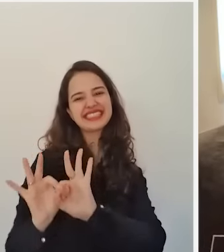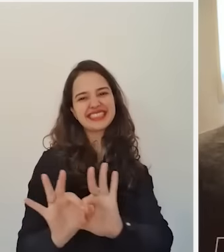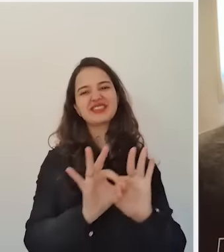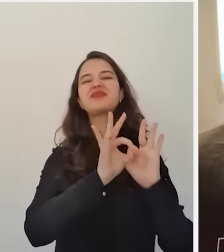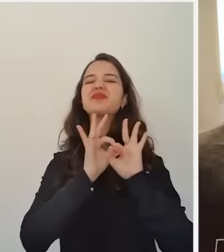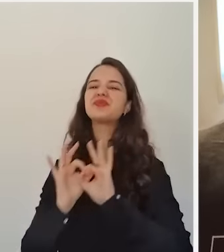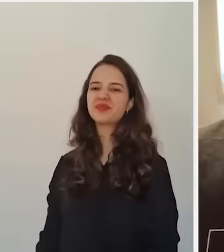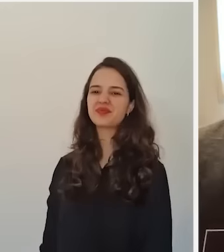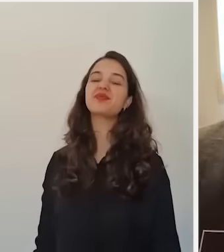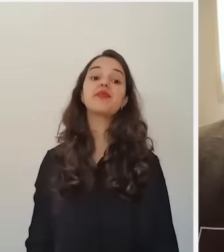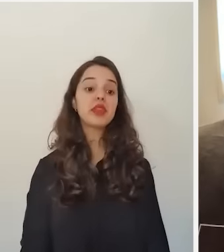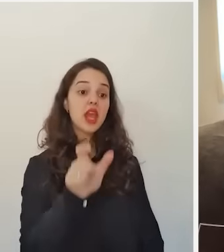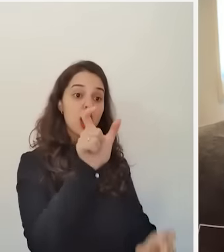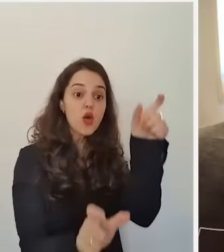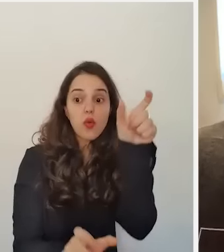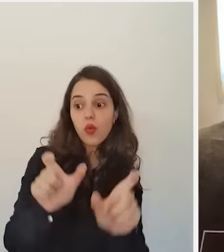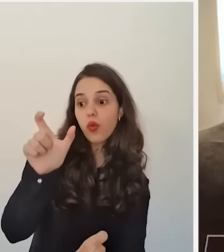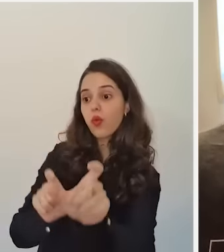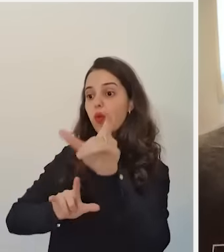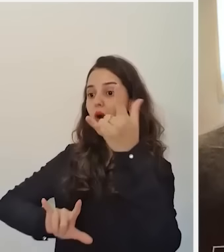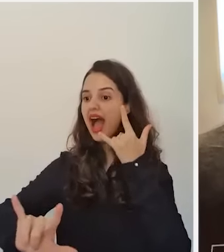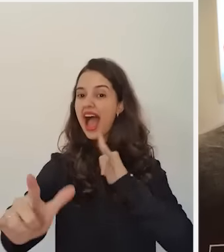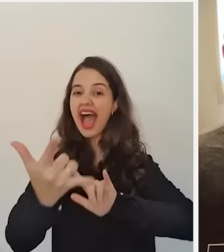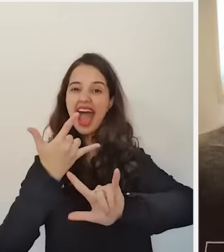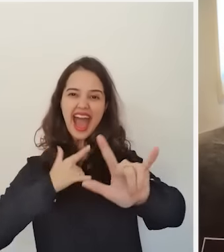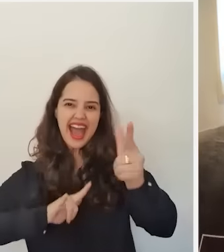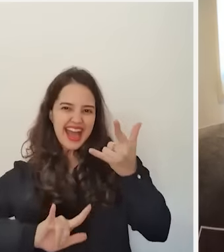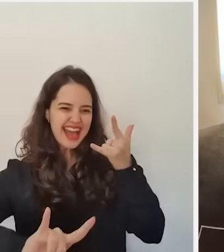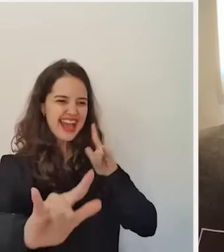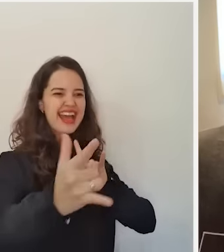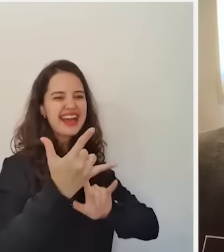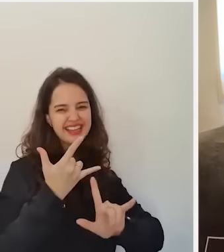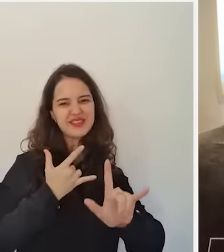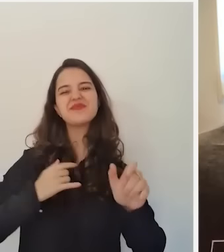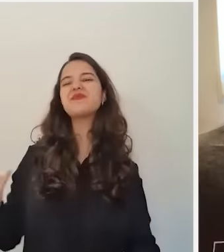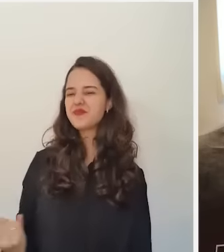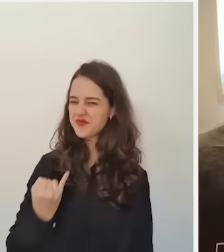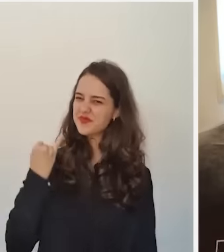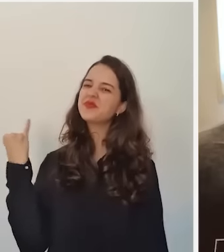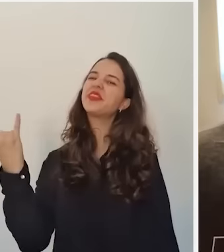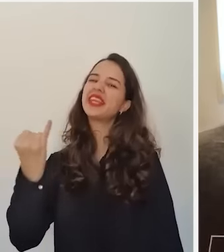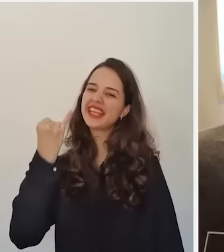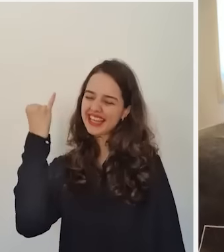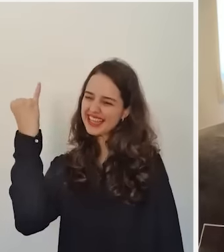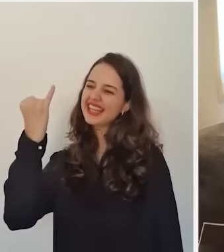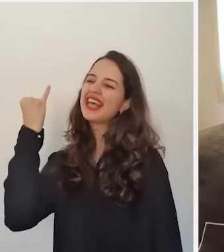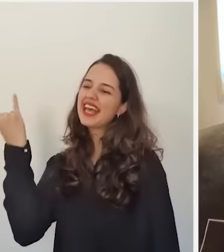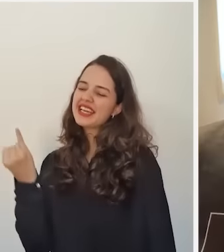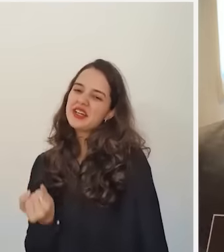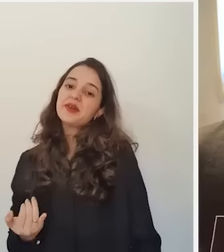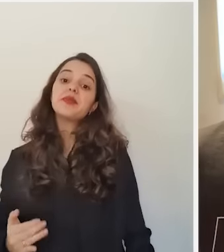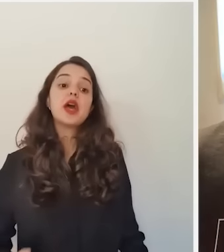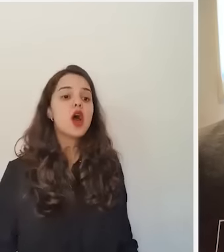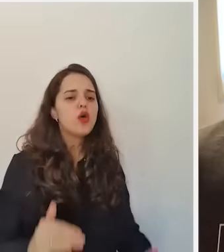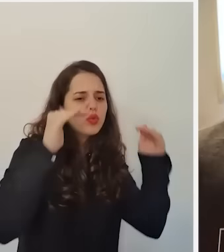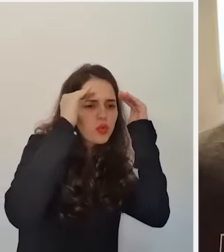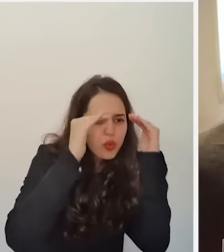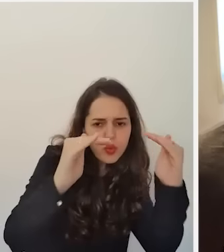uns aos outros sujeitai-vos uns